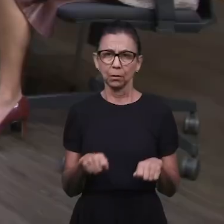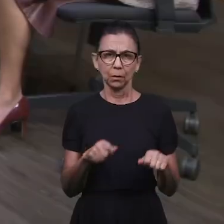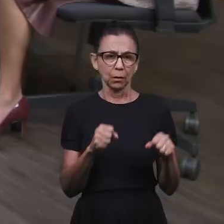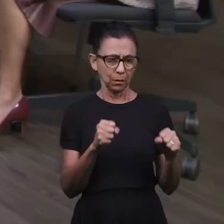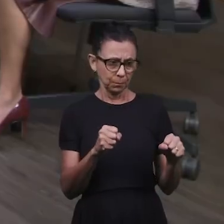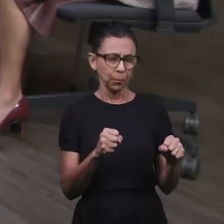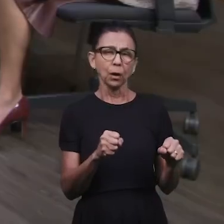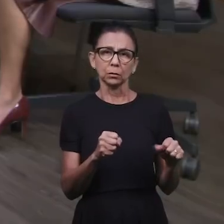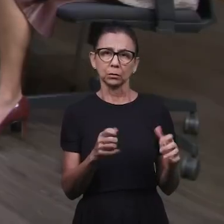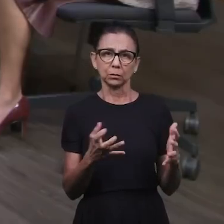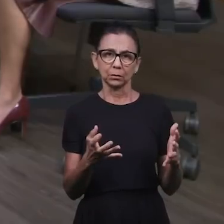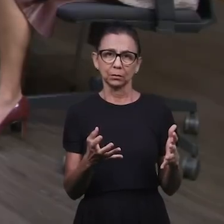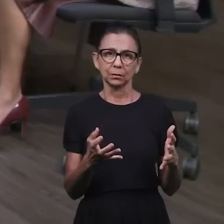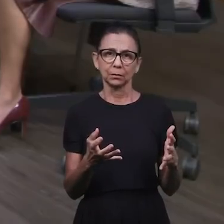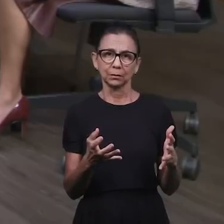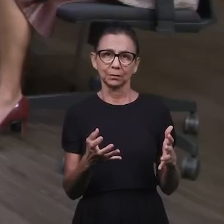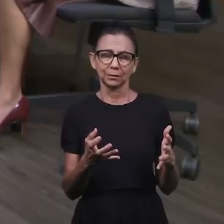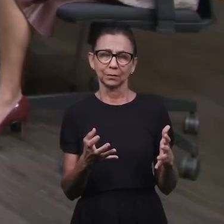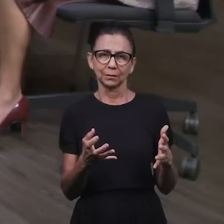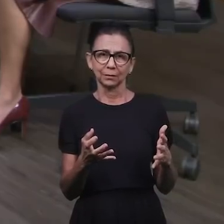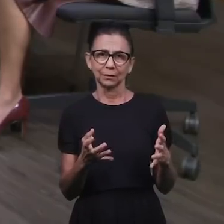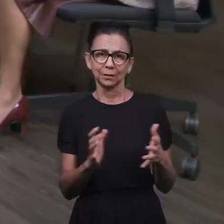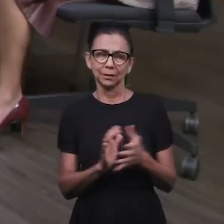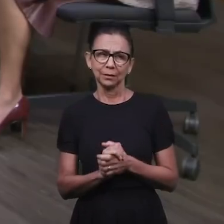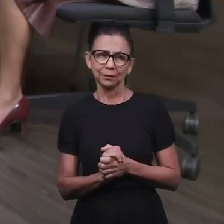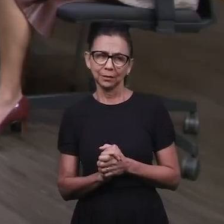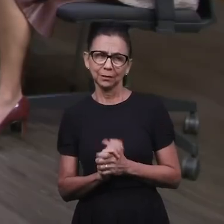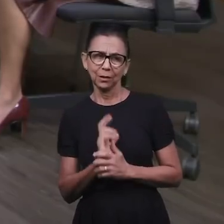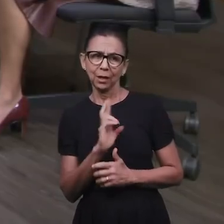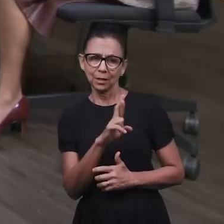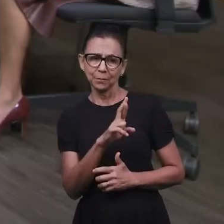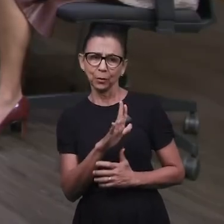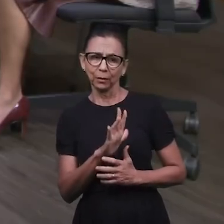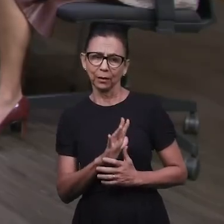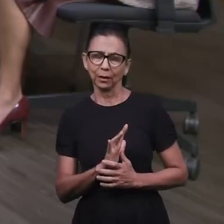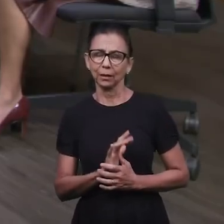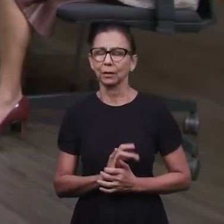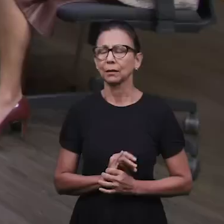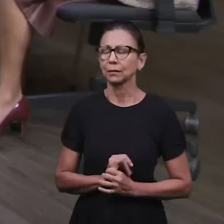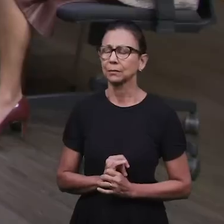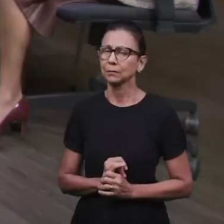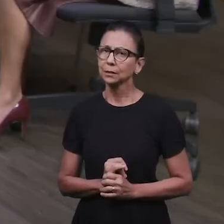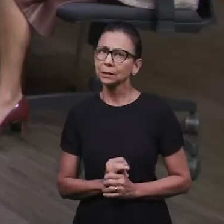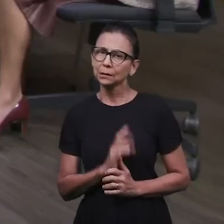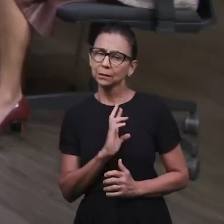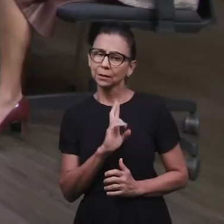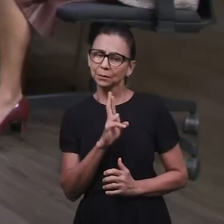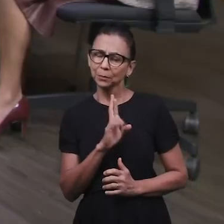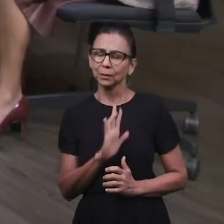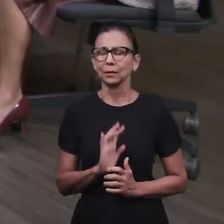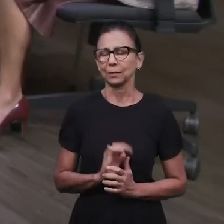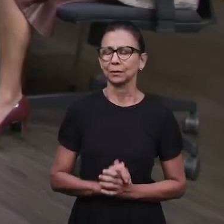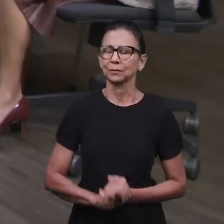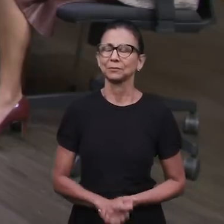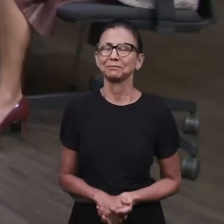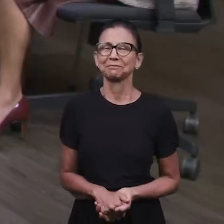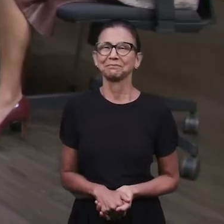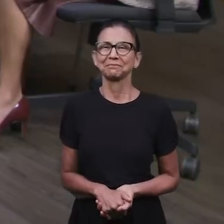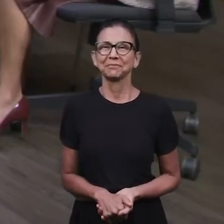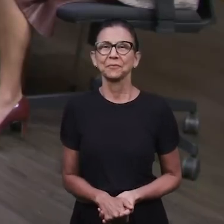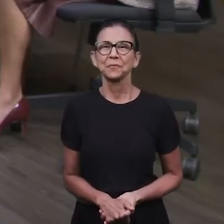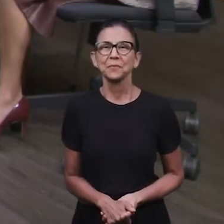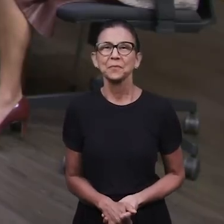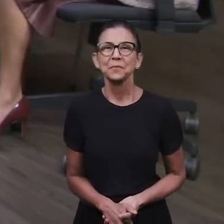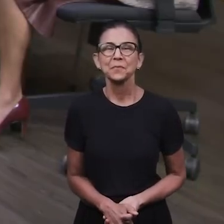Senta do lado de cá. Foi o exemplo que Paulo usou na palavra. Eu pergunto hoje para nós aqui,